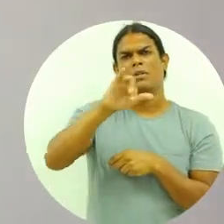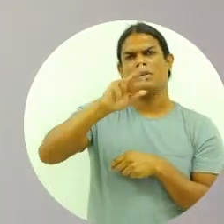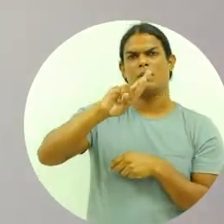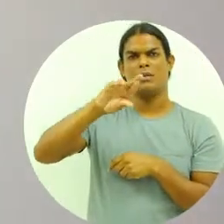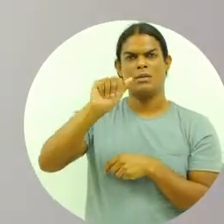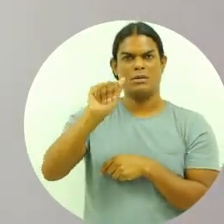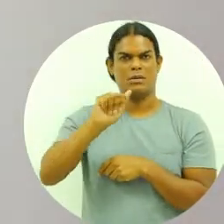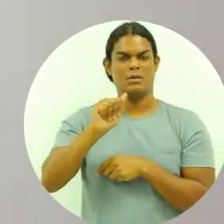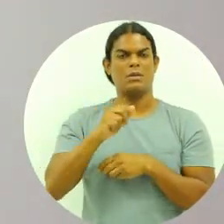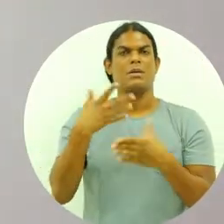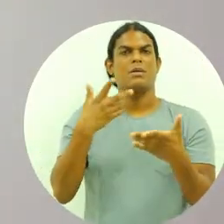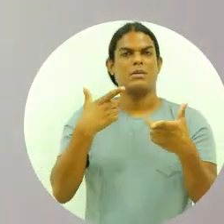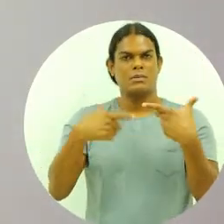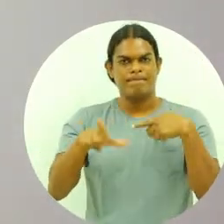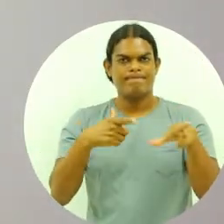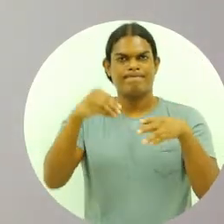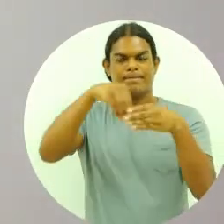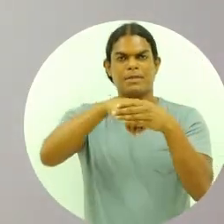funcionário da escola X,